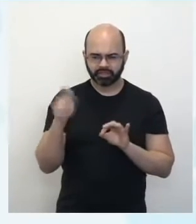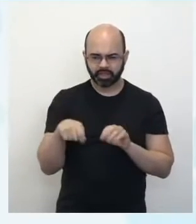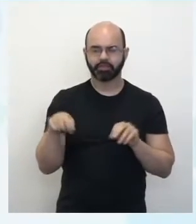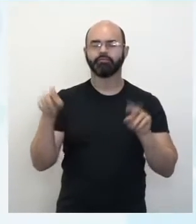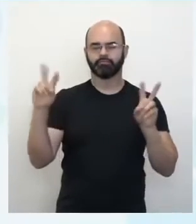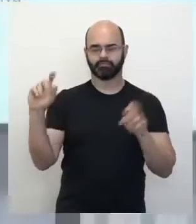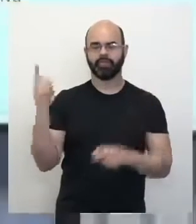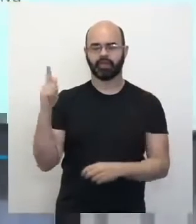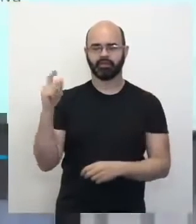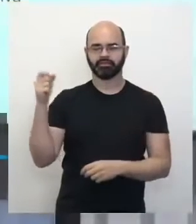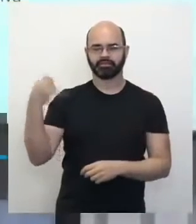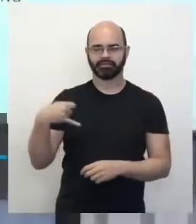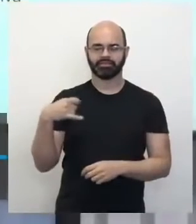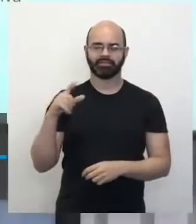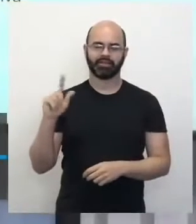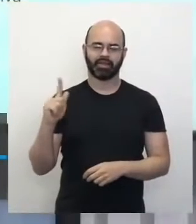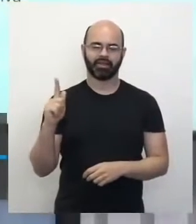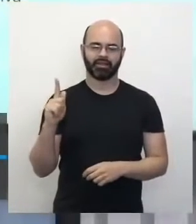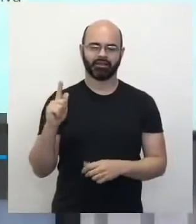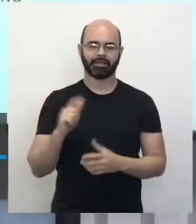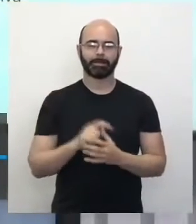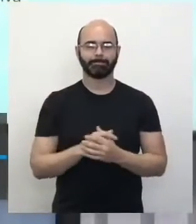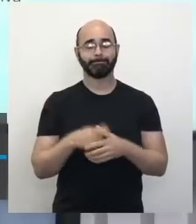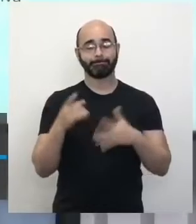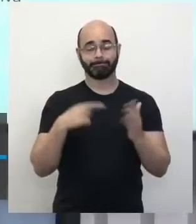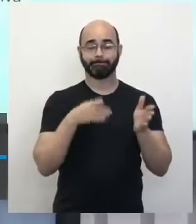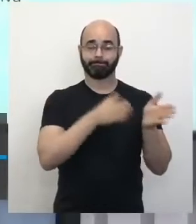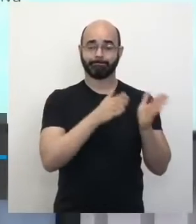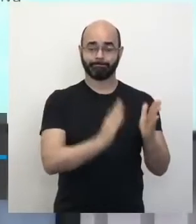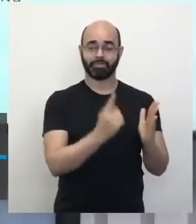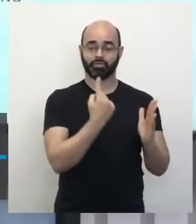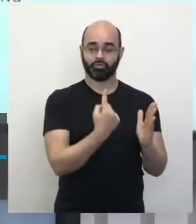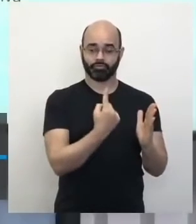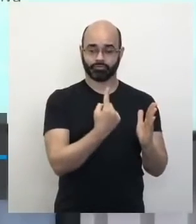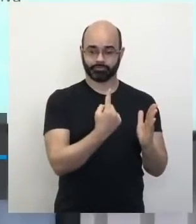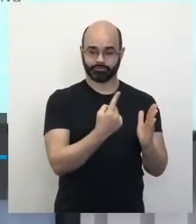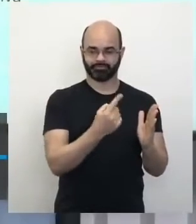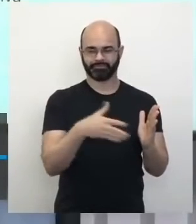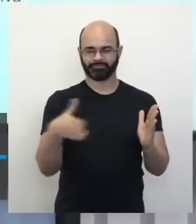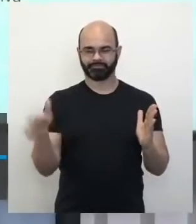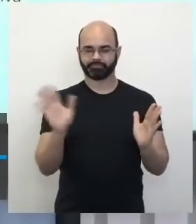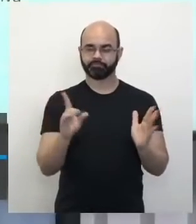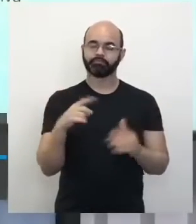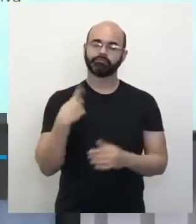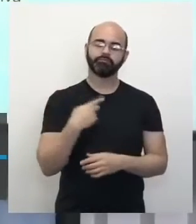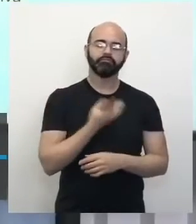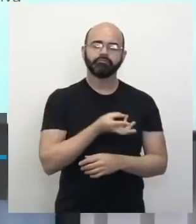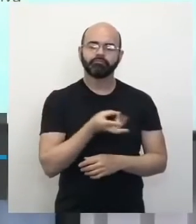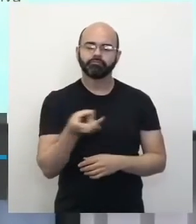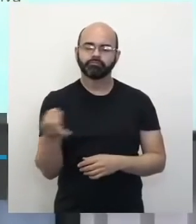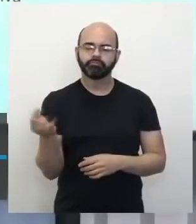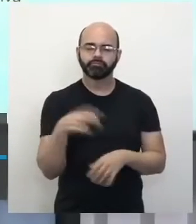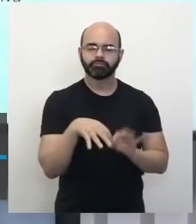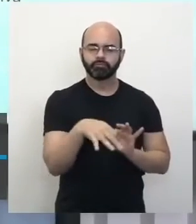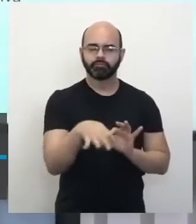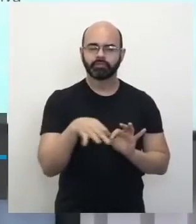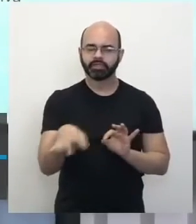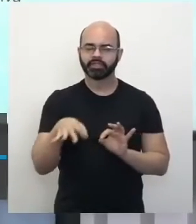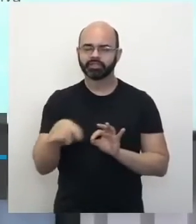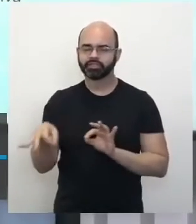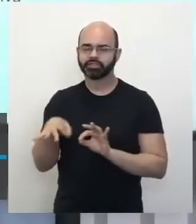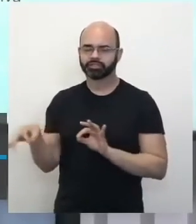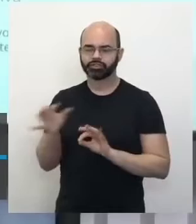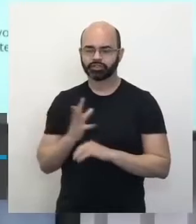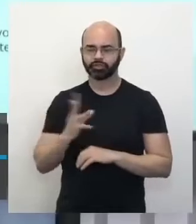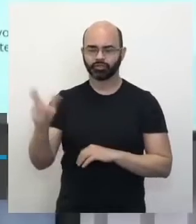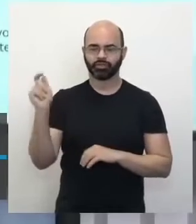Então aí é a parte 1, Jonas, né? Então a gente vai discutir sobre tudo aquilo que a gente pode contar e sobre tudo aquilo que nós podemos medir, né? E